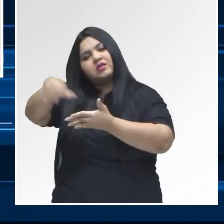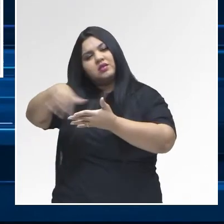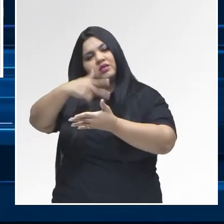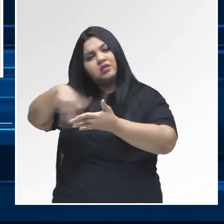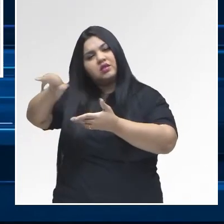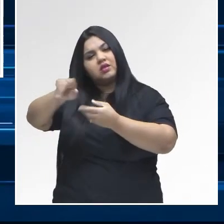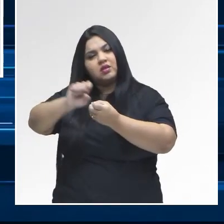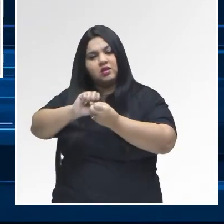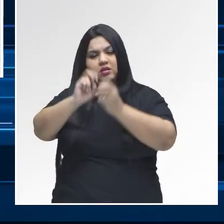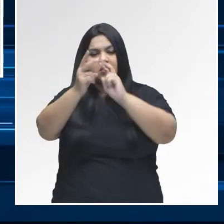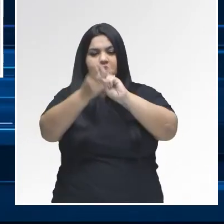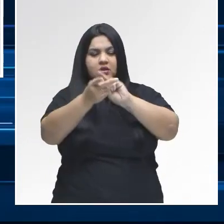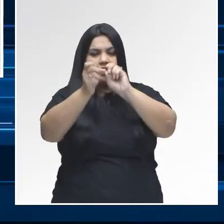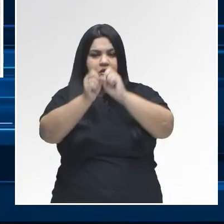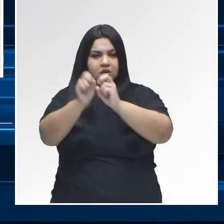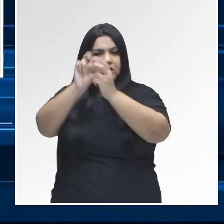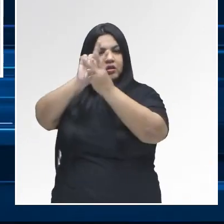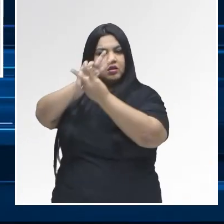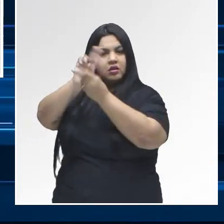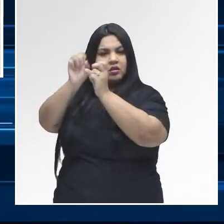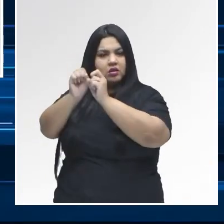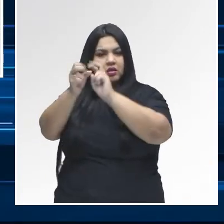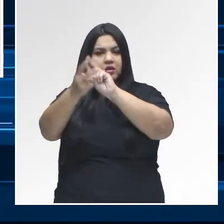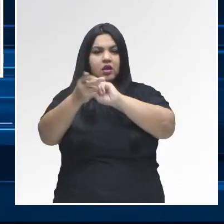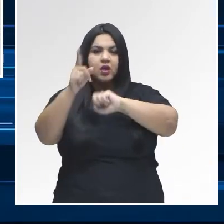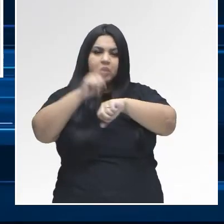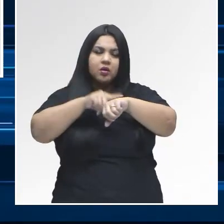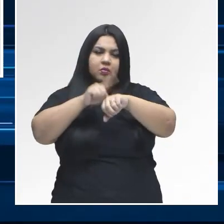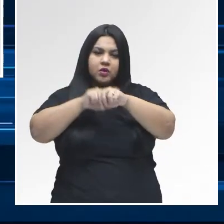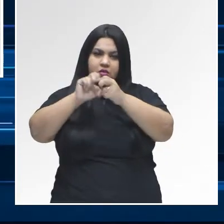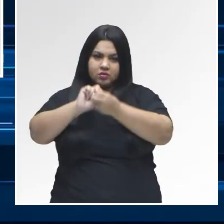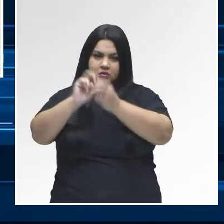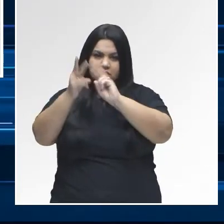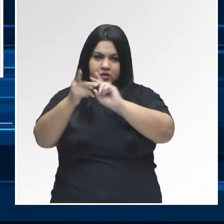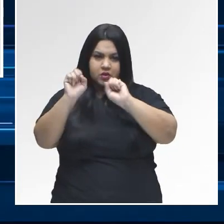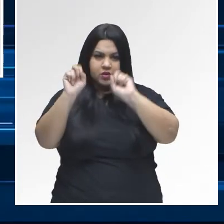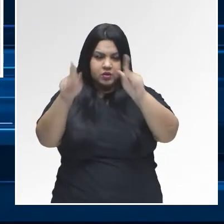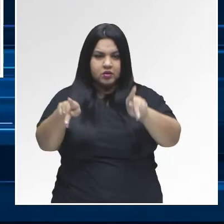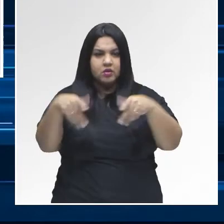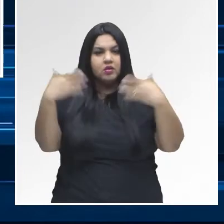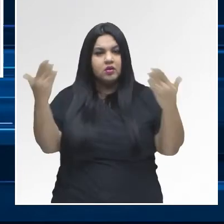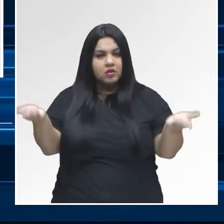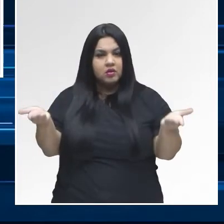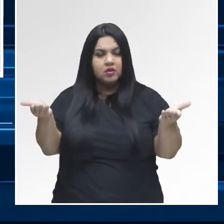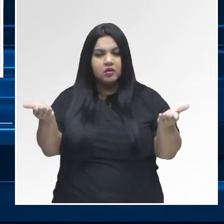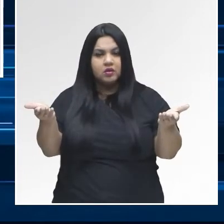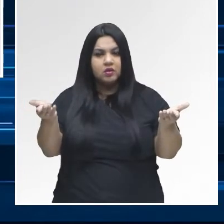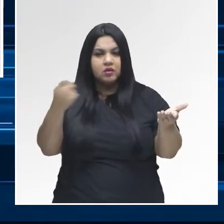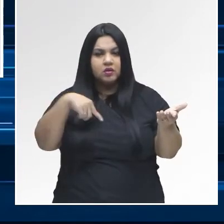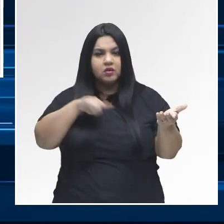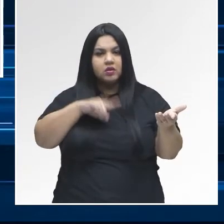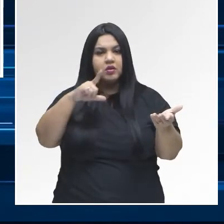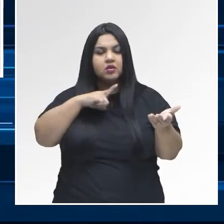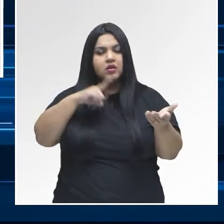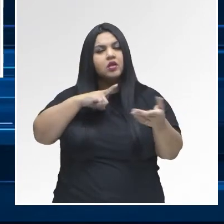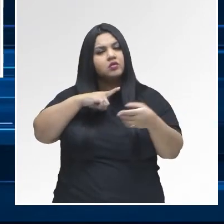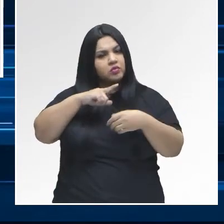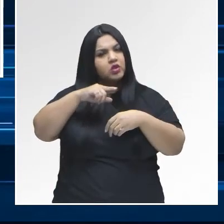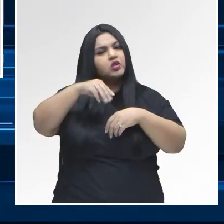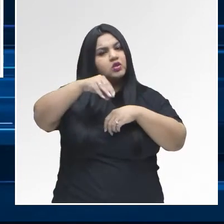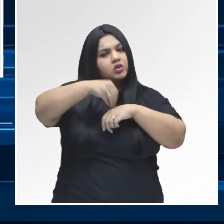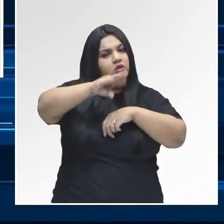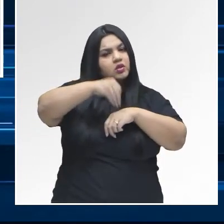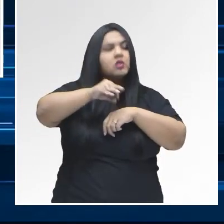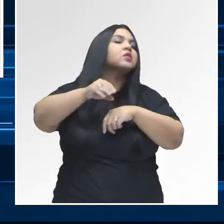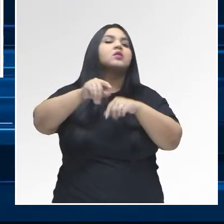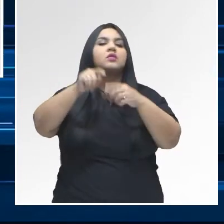que serão tocadas e cantadas no momento da roda de capoeira, ok? Então, claro que nós temos aí grandes contribuições, onde, por exemplo, também